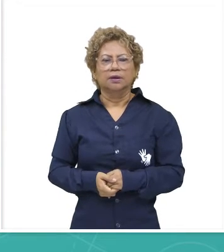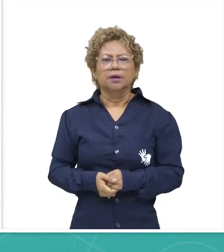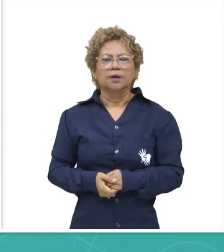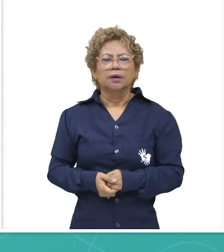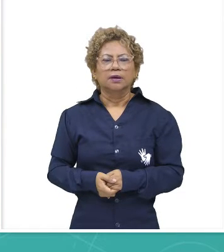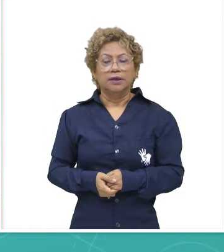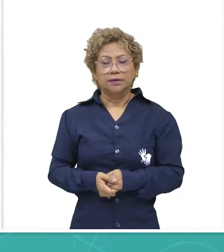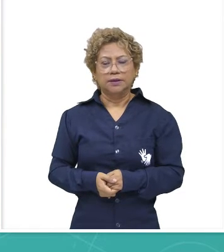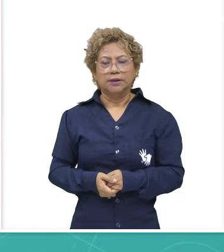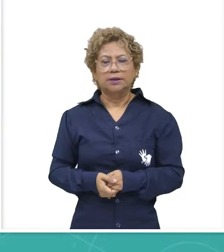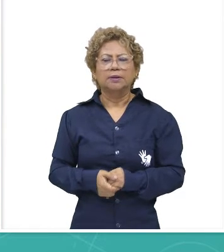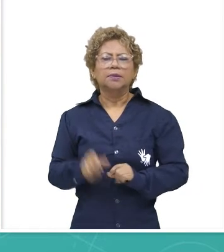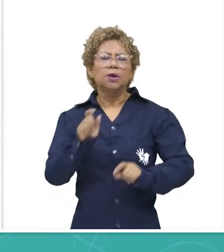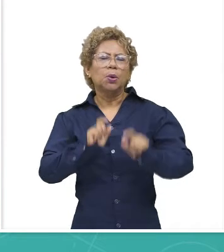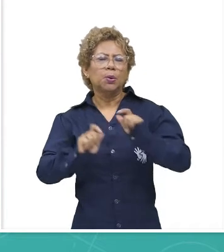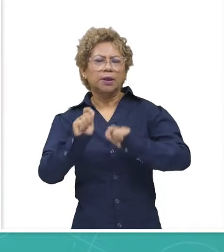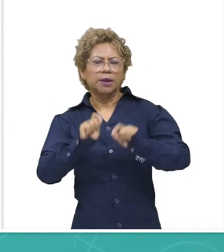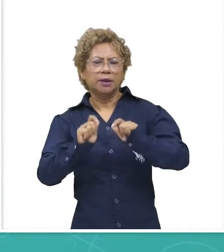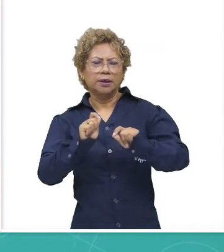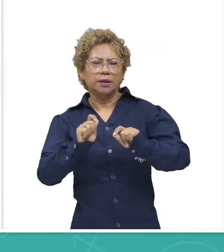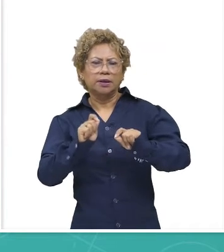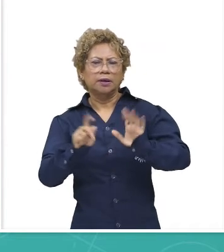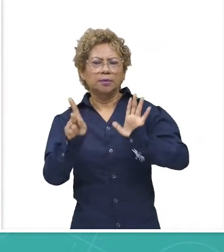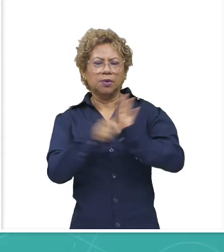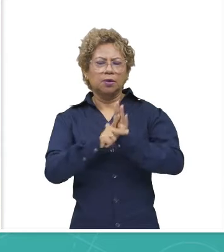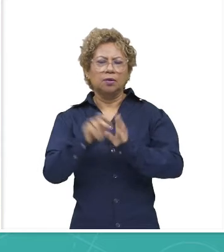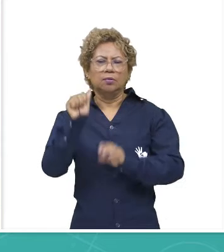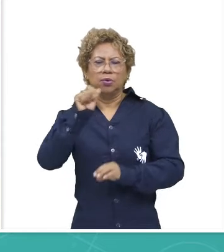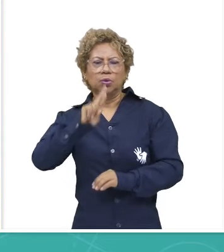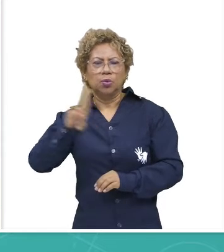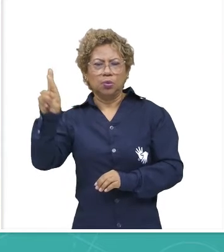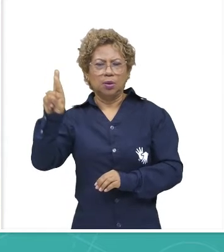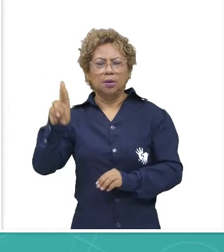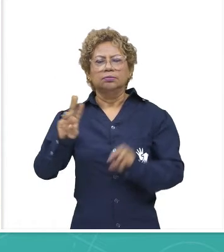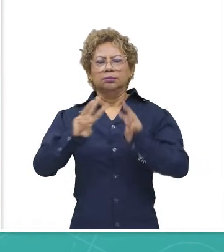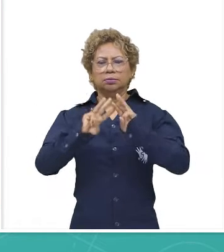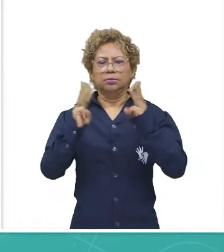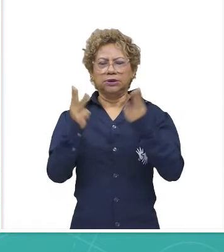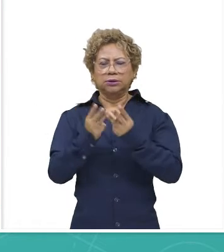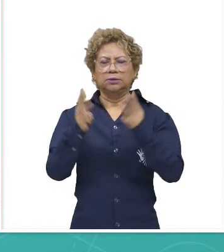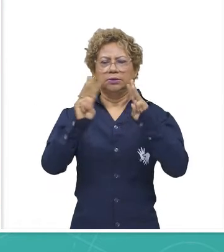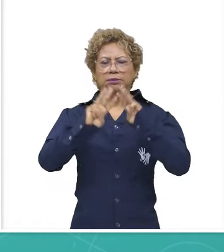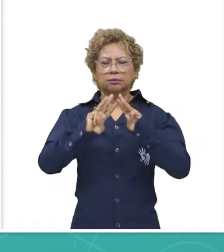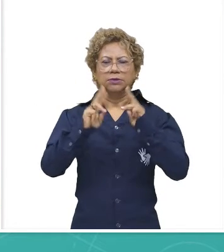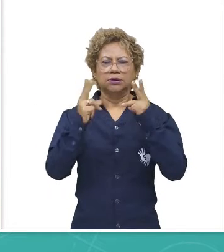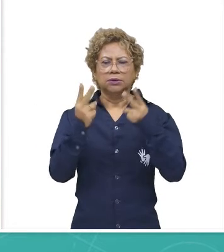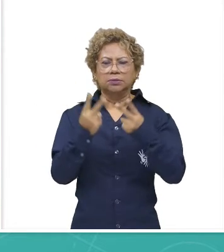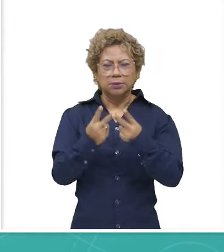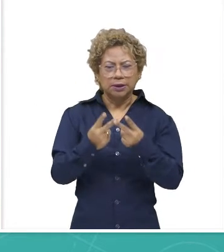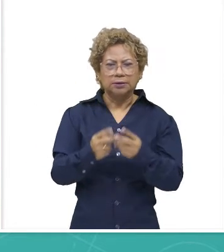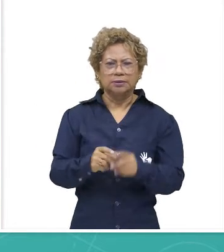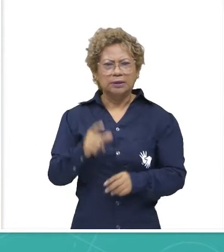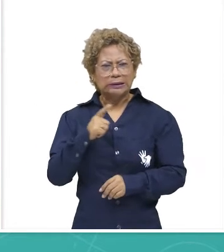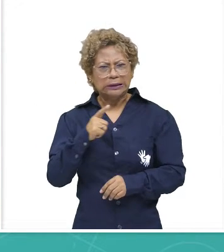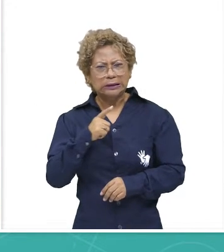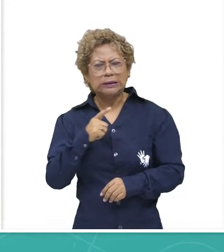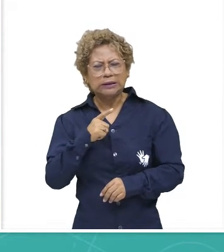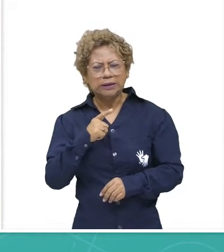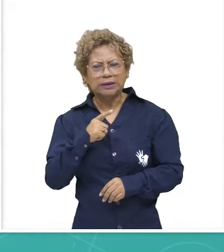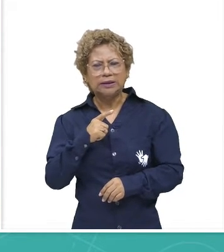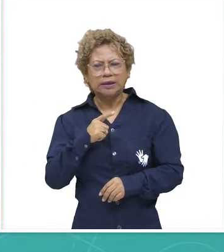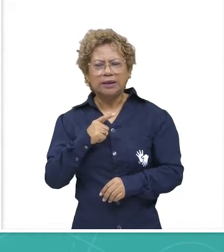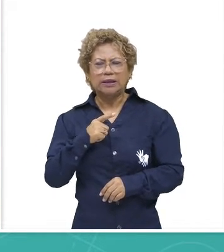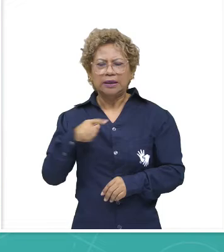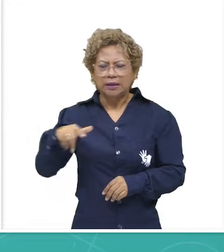ar. Propriedades do ar, matéria e massa. O ar tem massa e ocupa